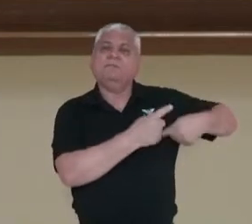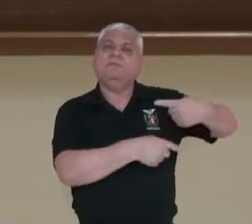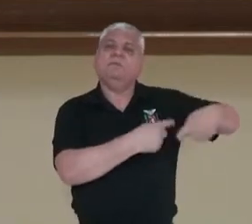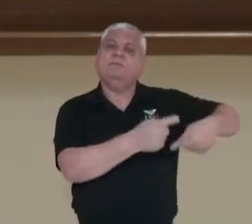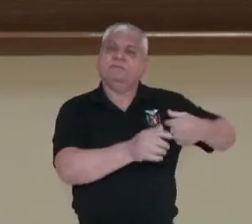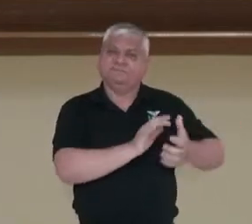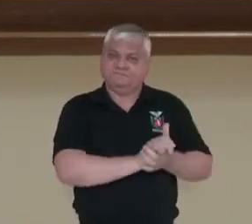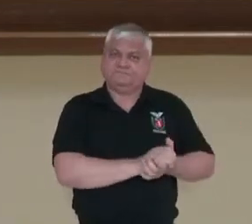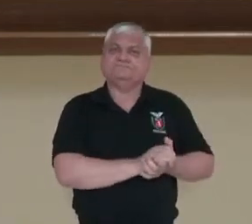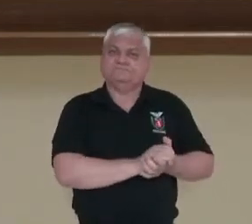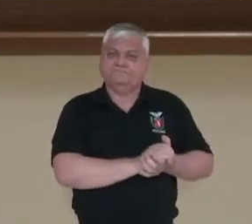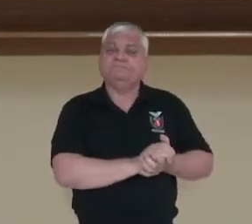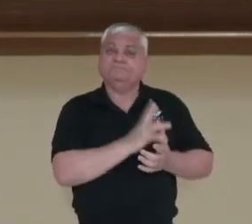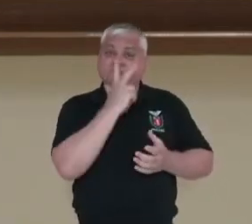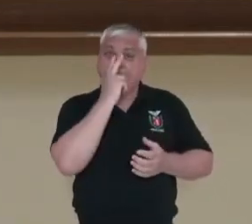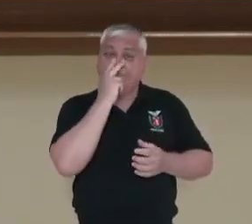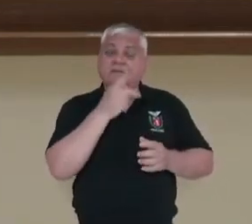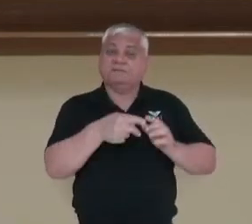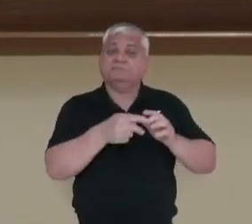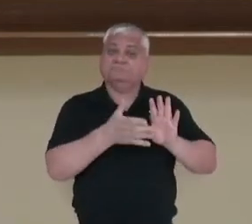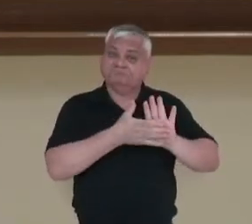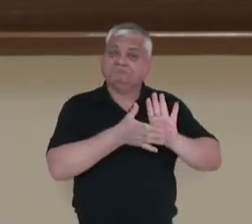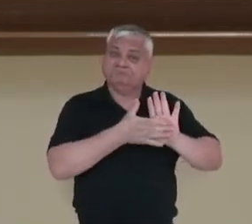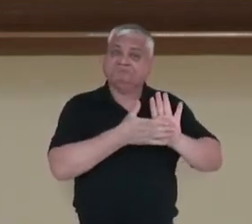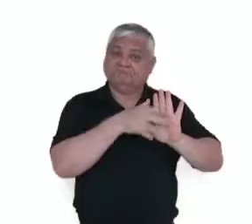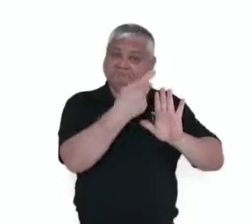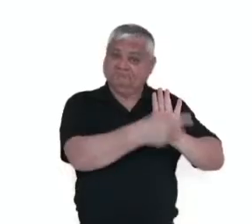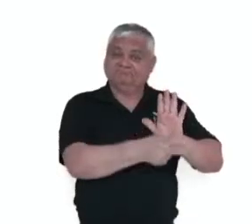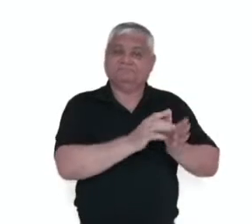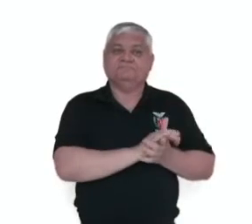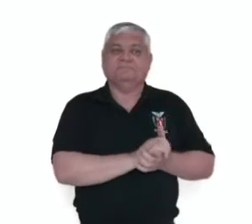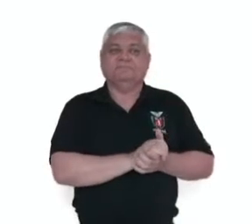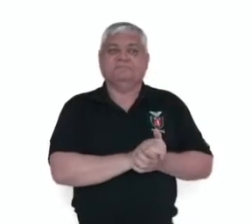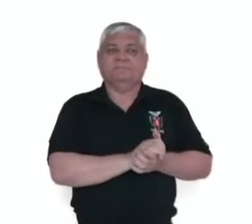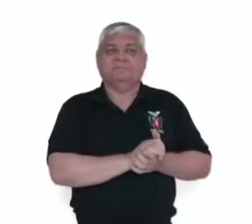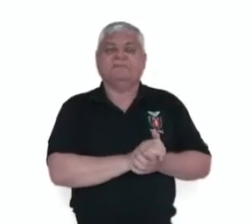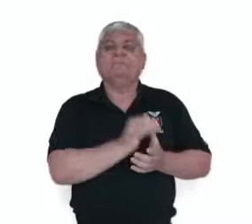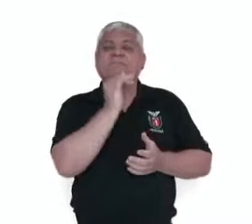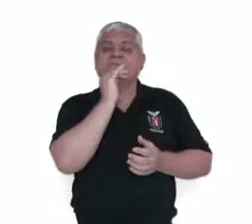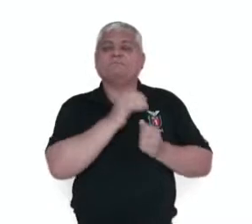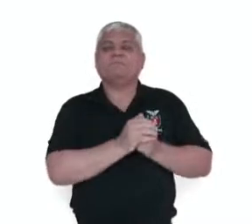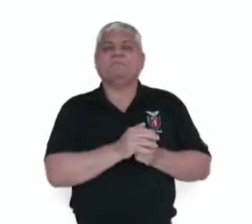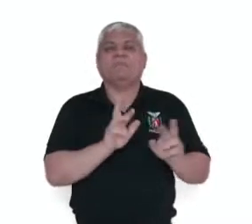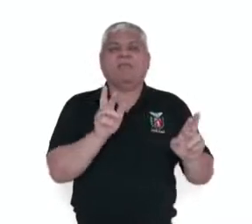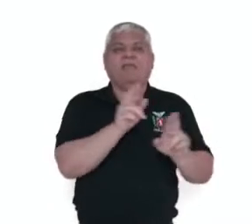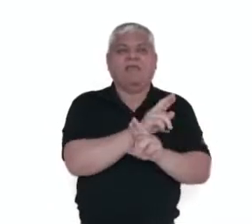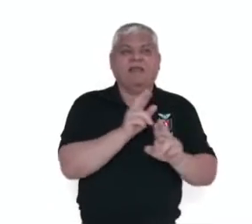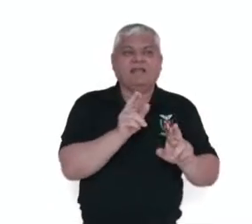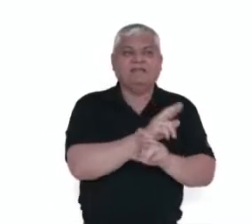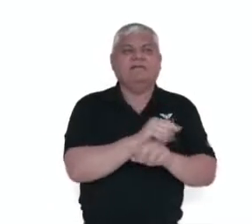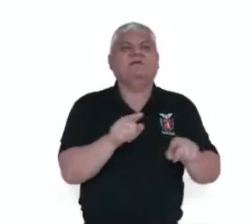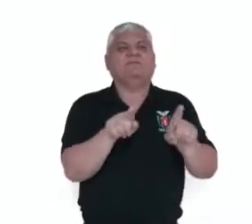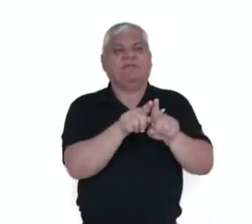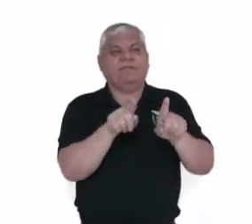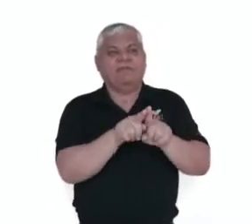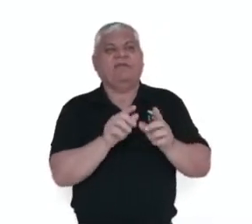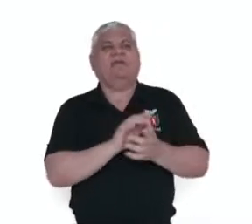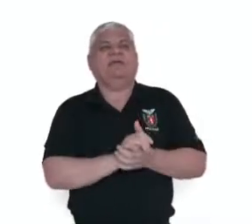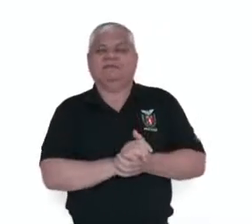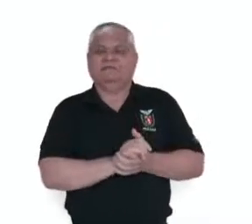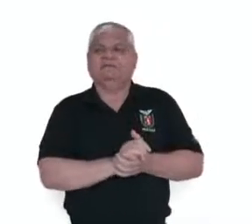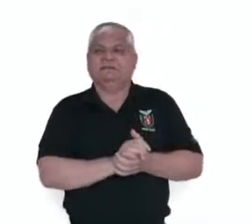vertente estruturada na nossa cidadania. Permanência de relações de mandonismo, relação